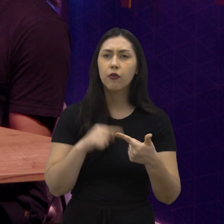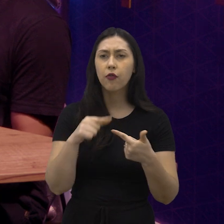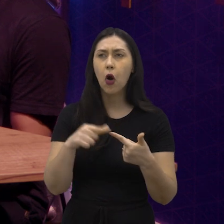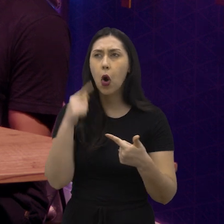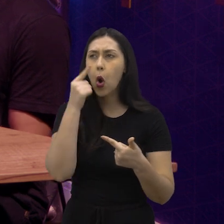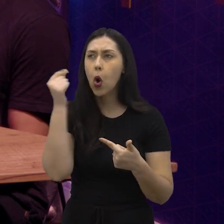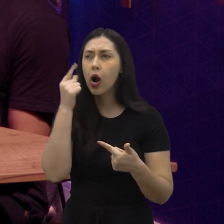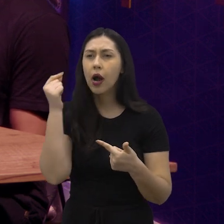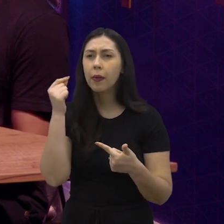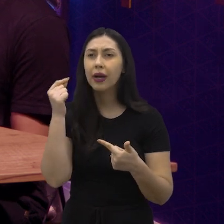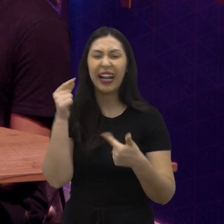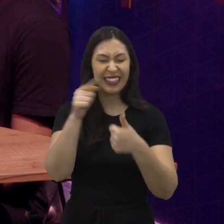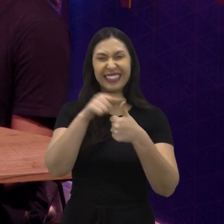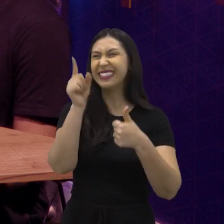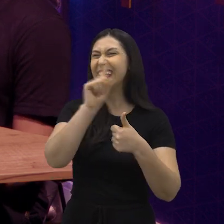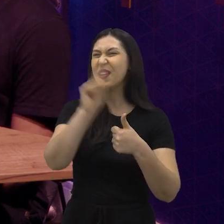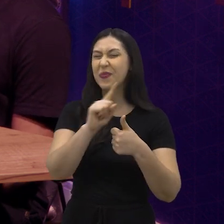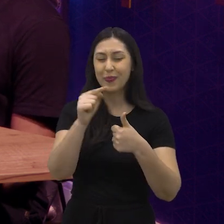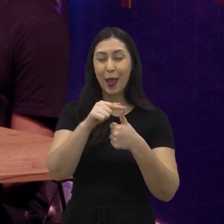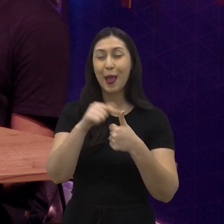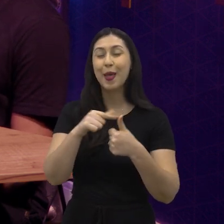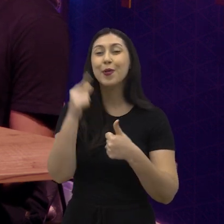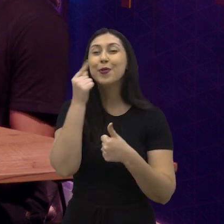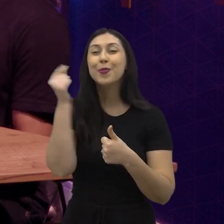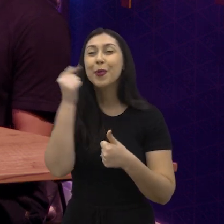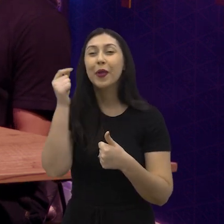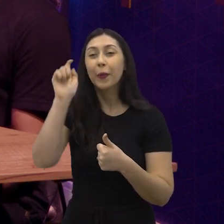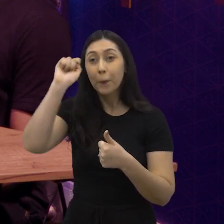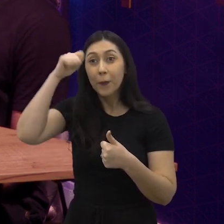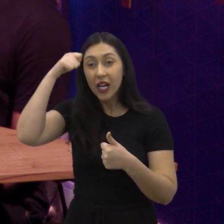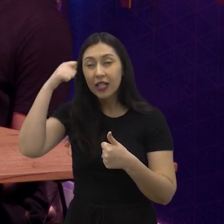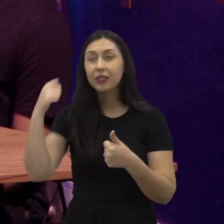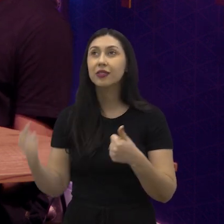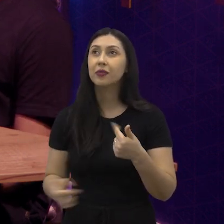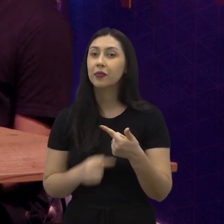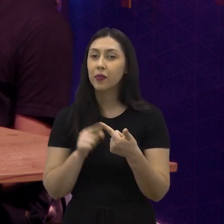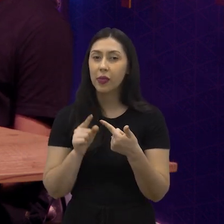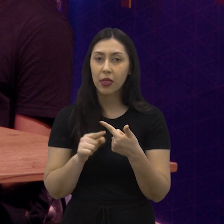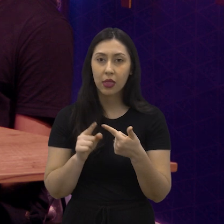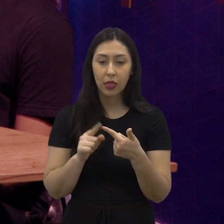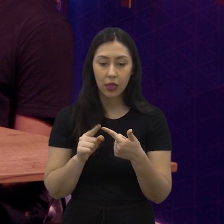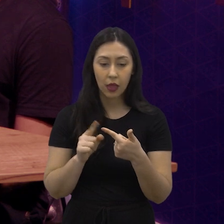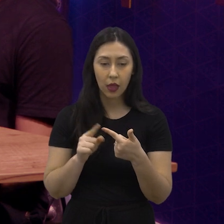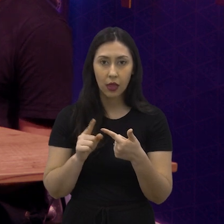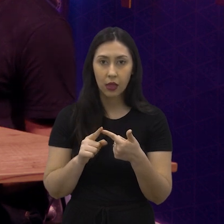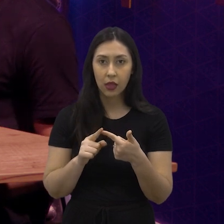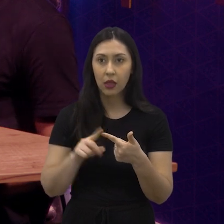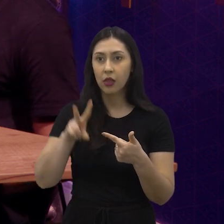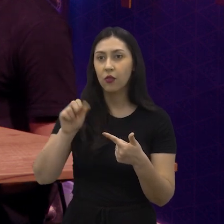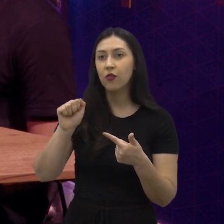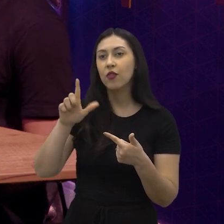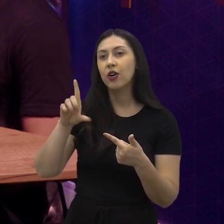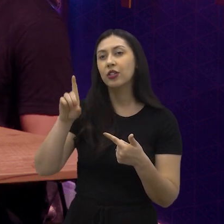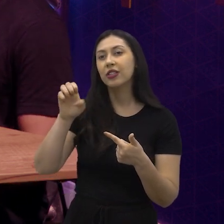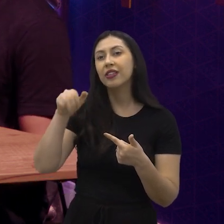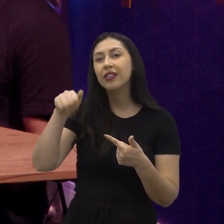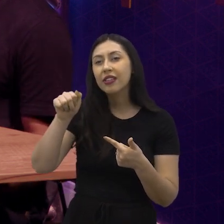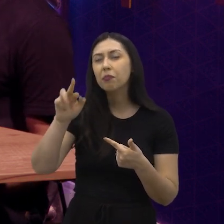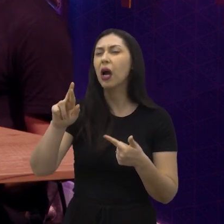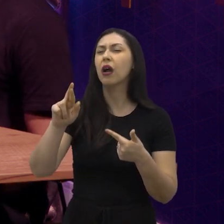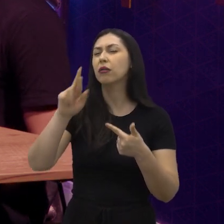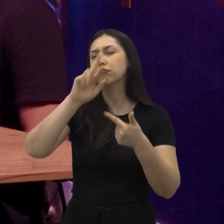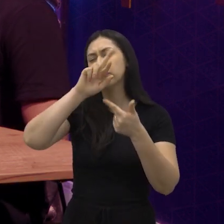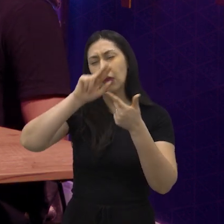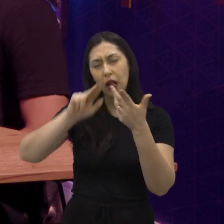o Gato Preto, né? O Corvo não. O Gato Preto, os fatos no caso do Senhor Valdemar,